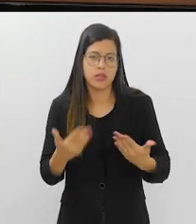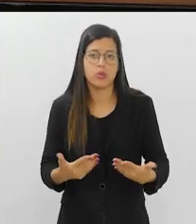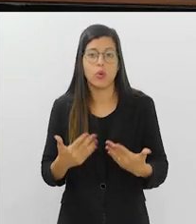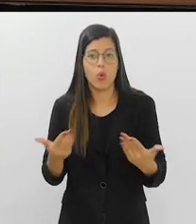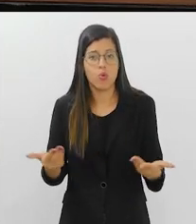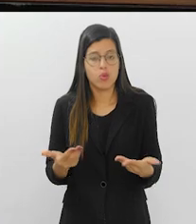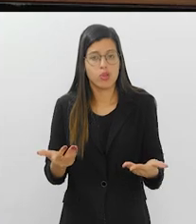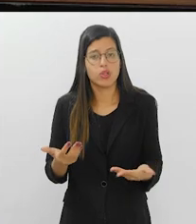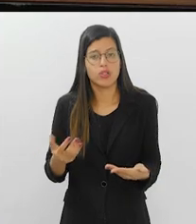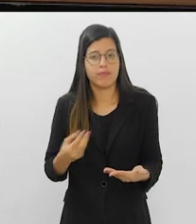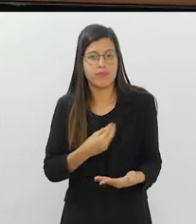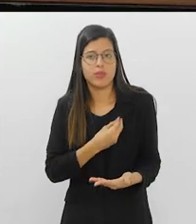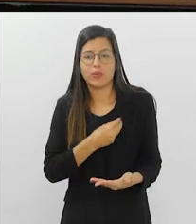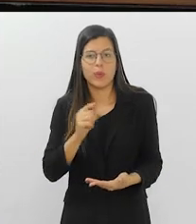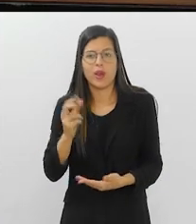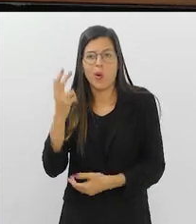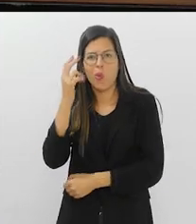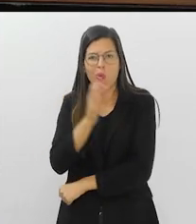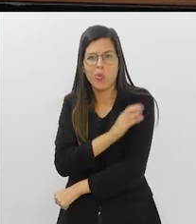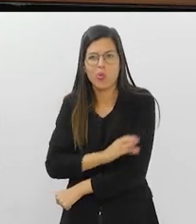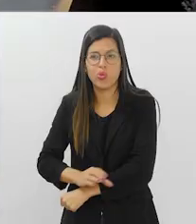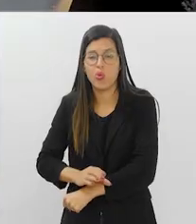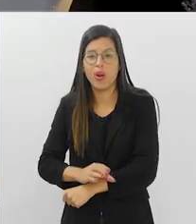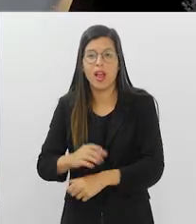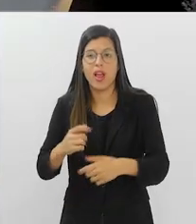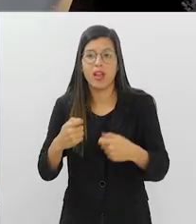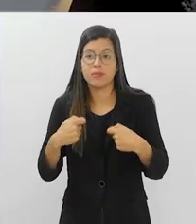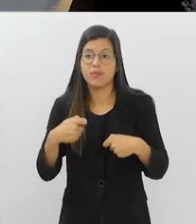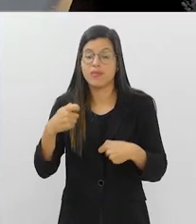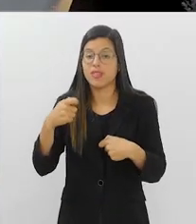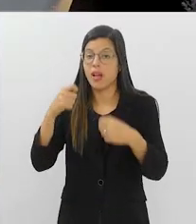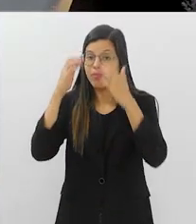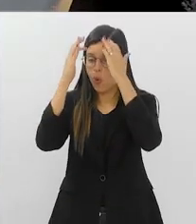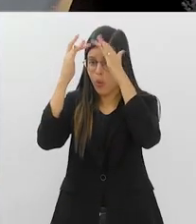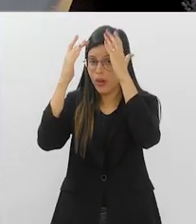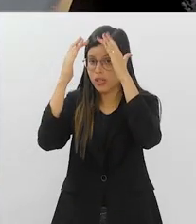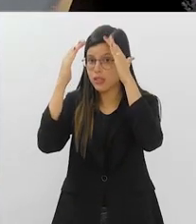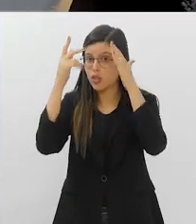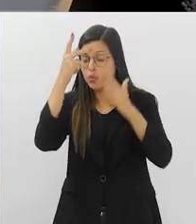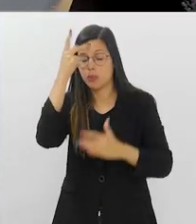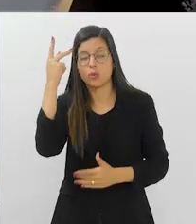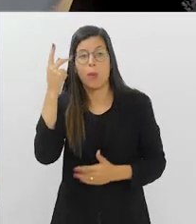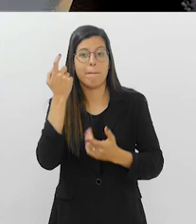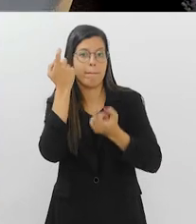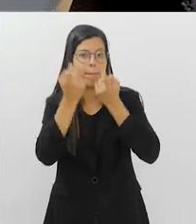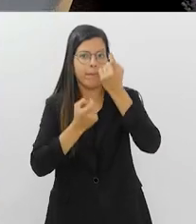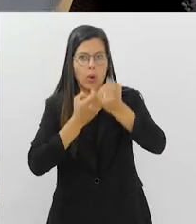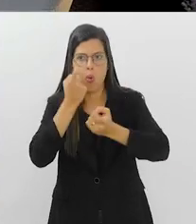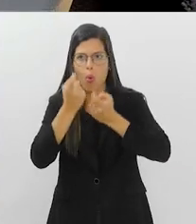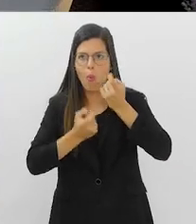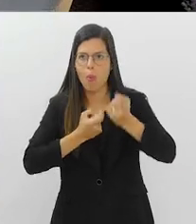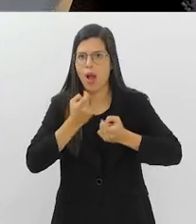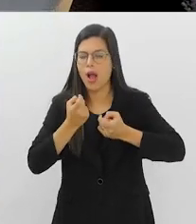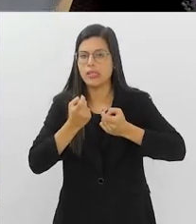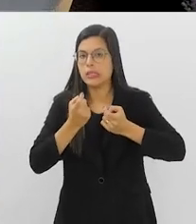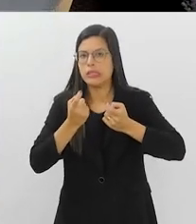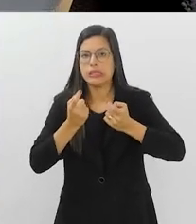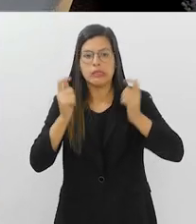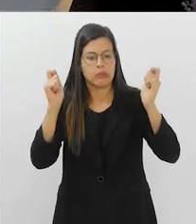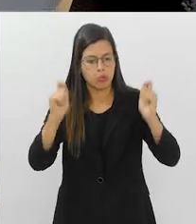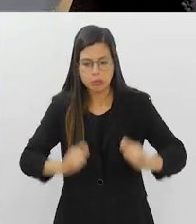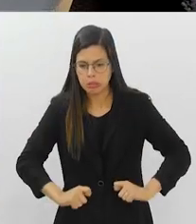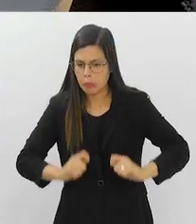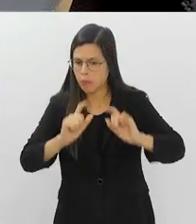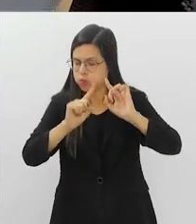né? E a gente hoje vive uma cultura que é uma cultura performática do ponto de vista da cognição. As pessoas estão muito preocupadas, né, com o seu